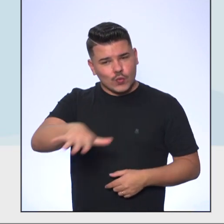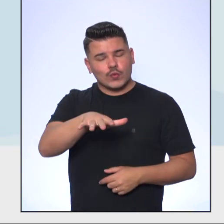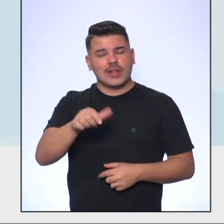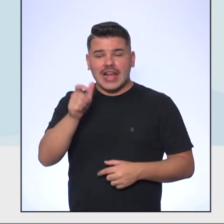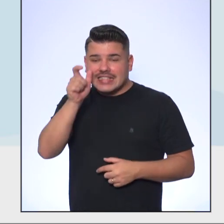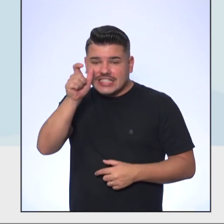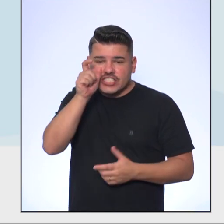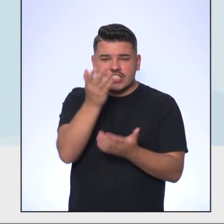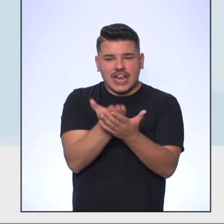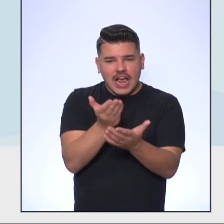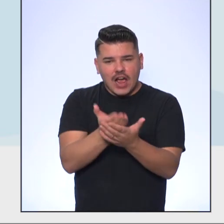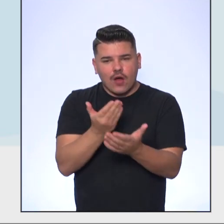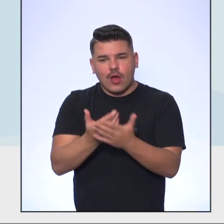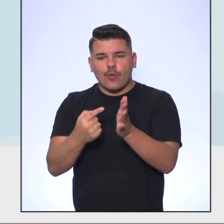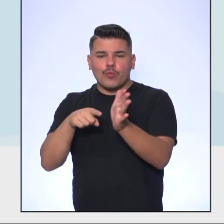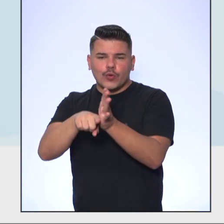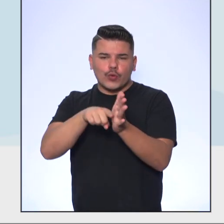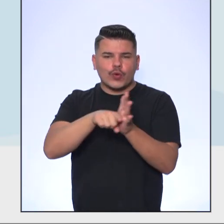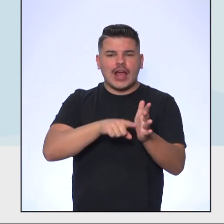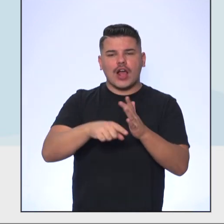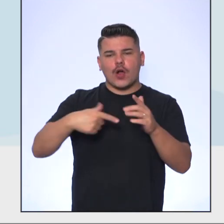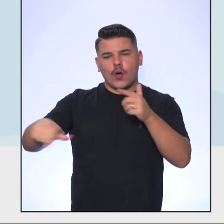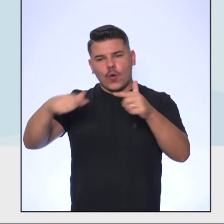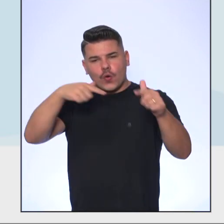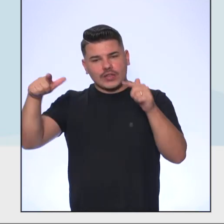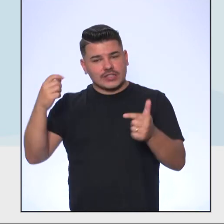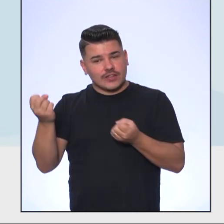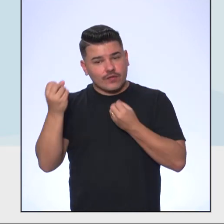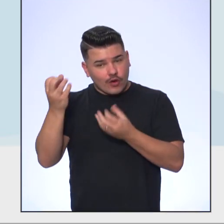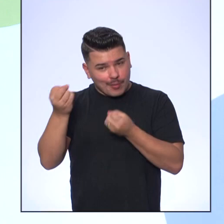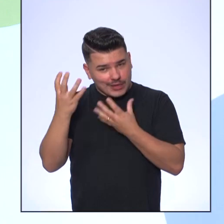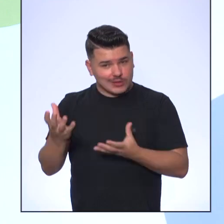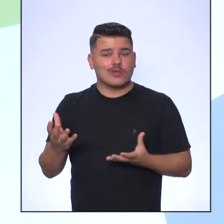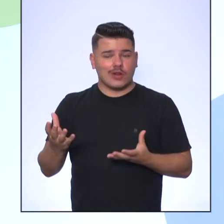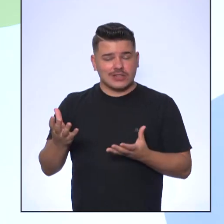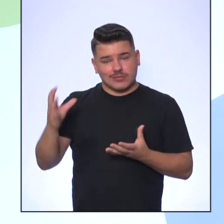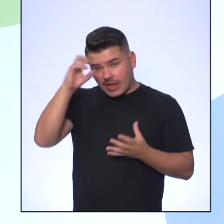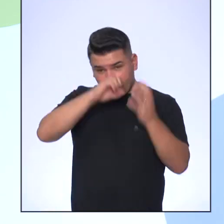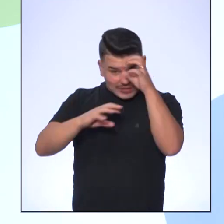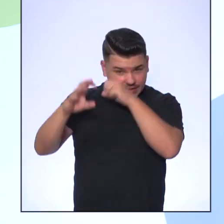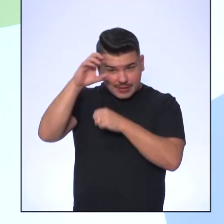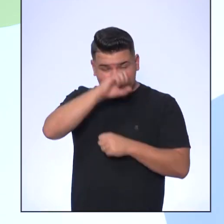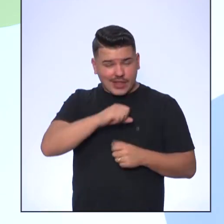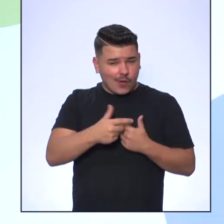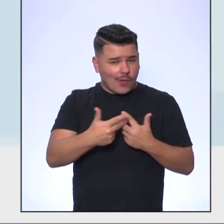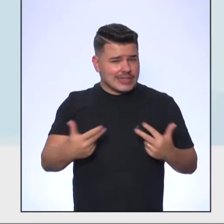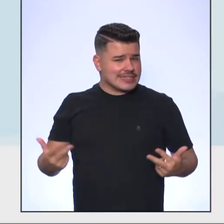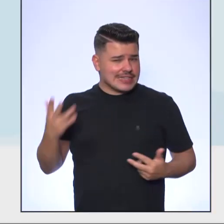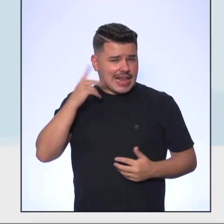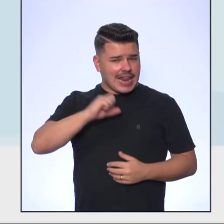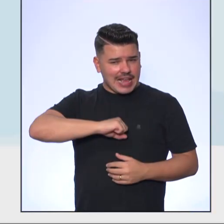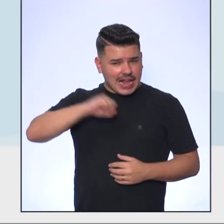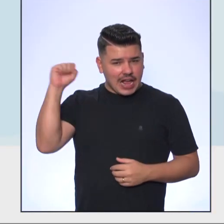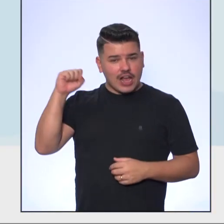procurar outros materiais, e a gente vai trazer também coisas muito bacanas. Então, a partir do dia 23, às 8h30 da manhã, no